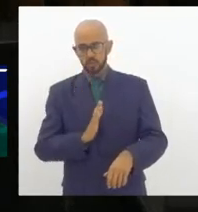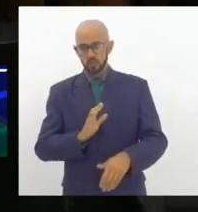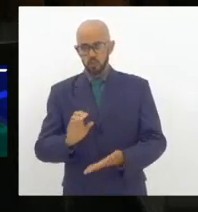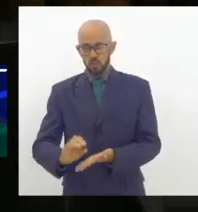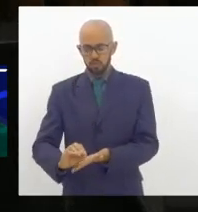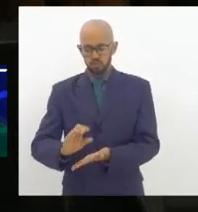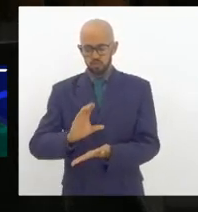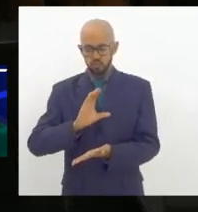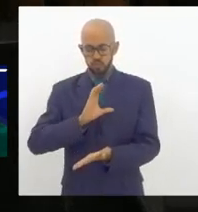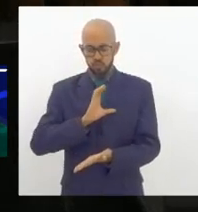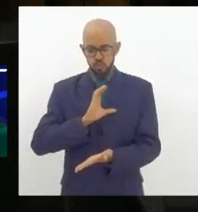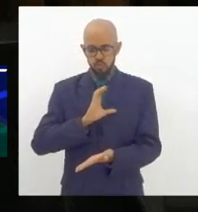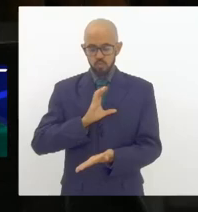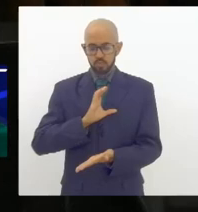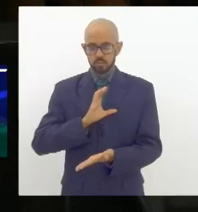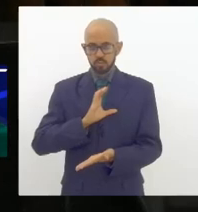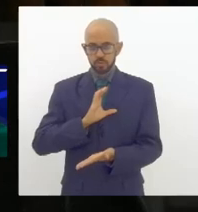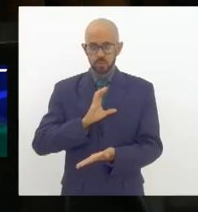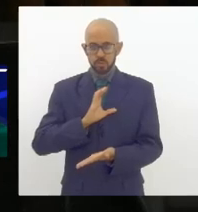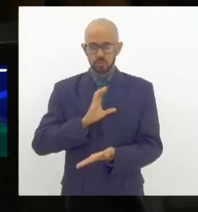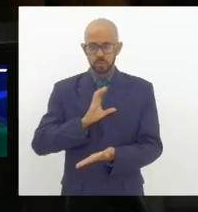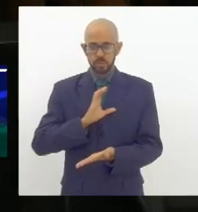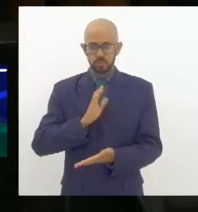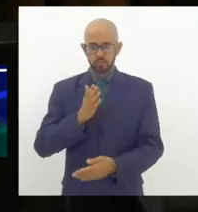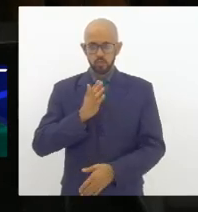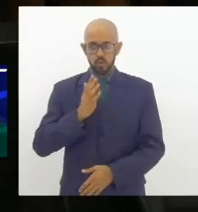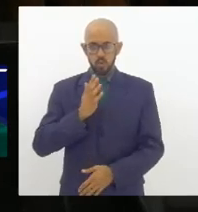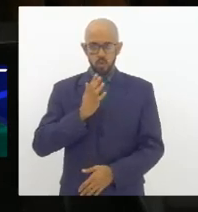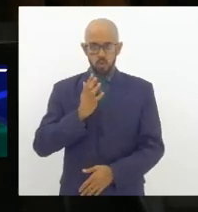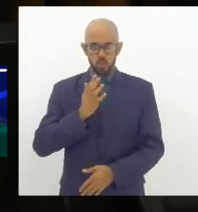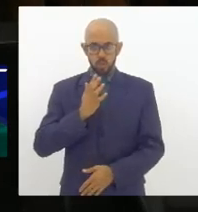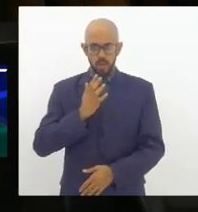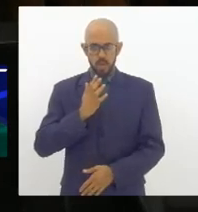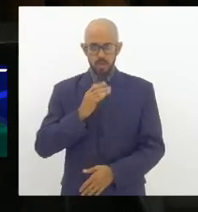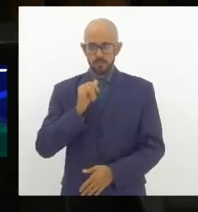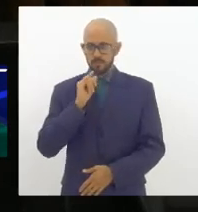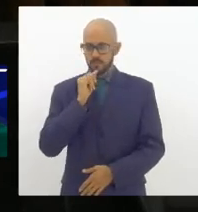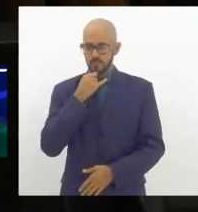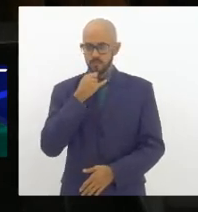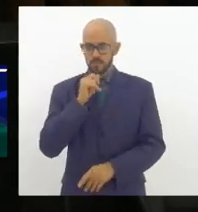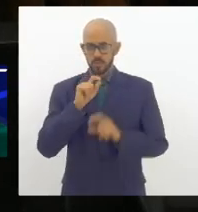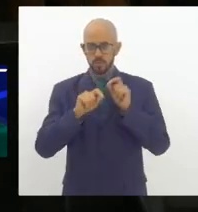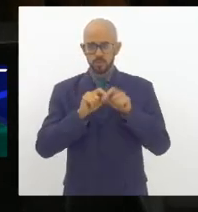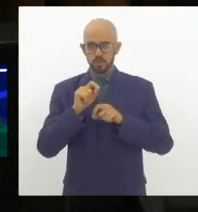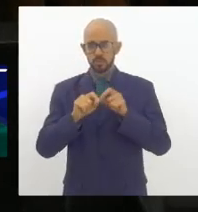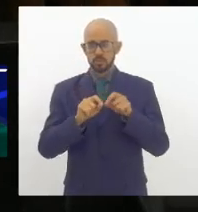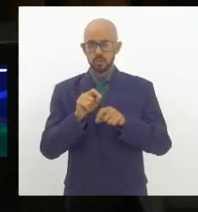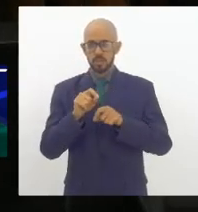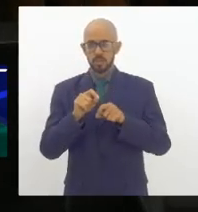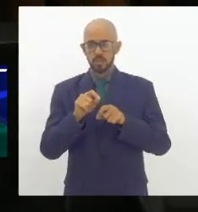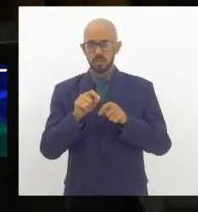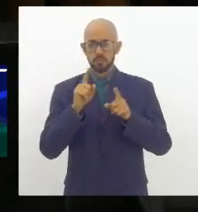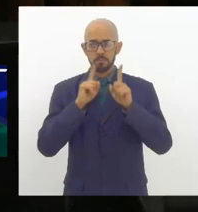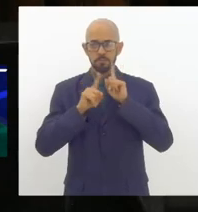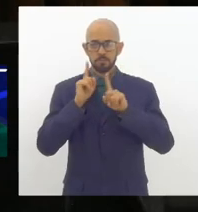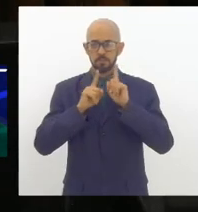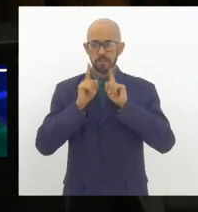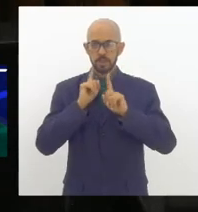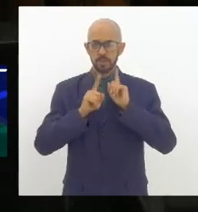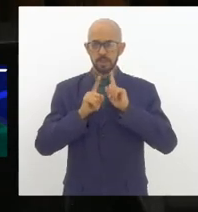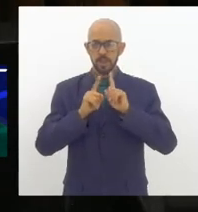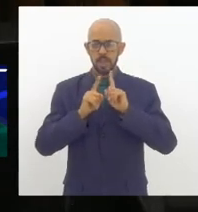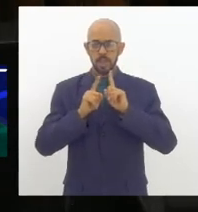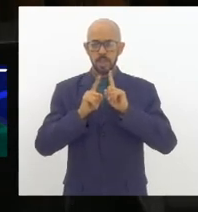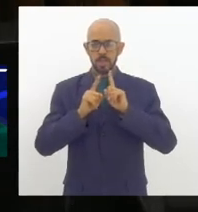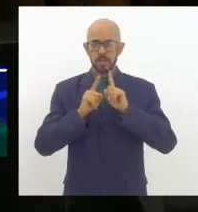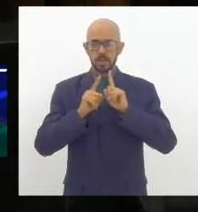capta deputada Lucinha a cidade de Maricá infelizmente Maricá que